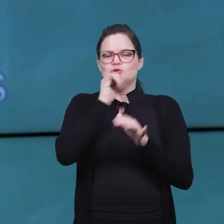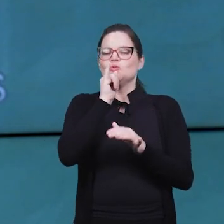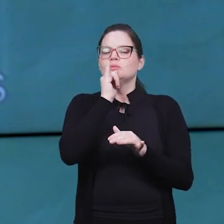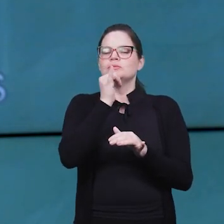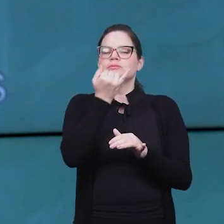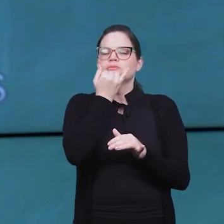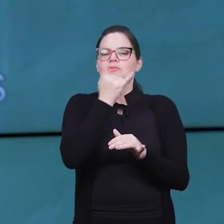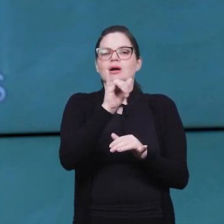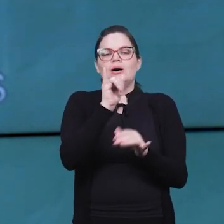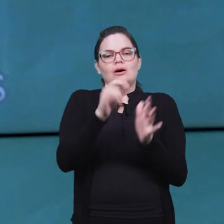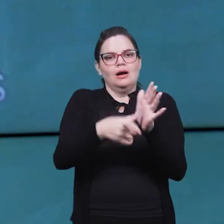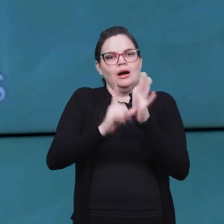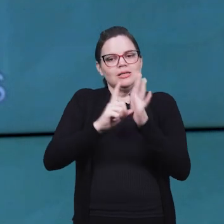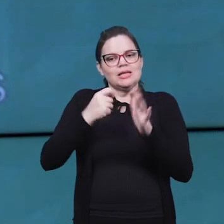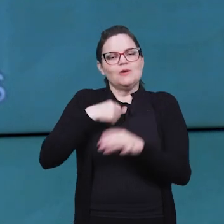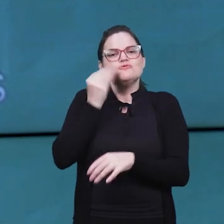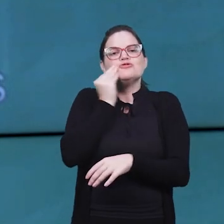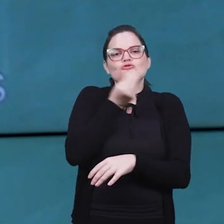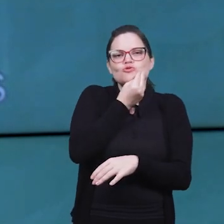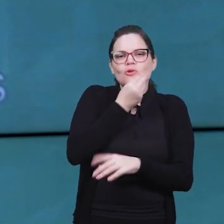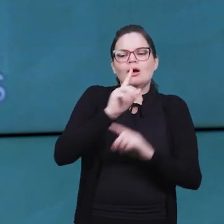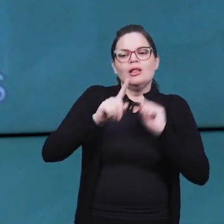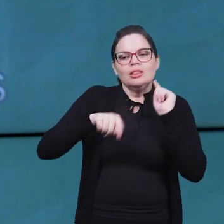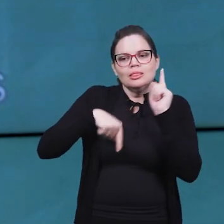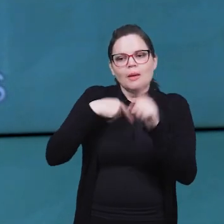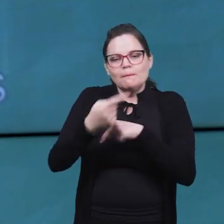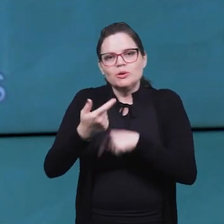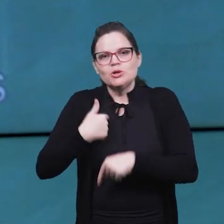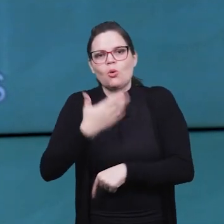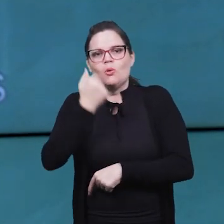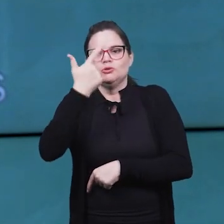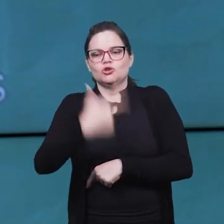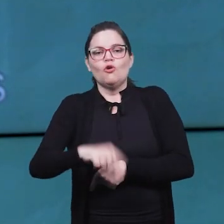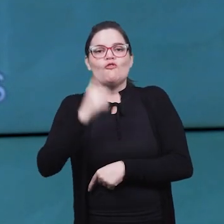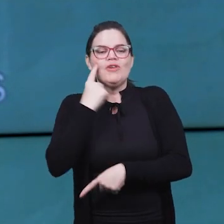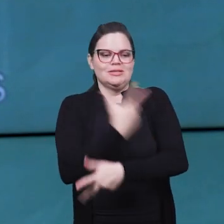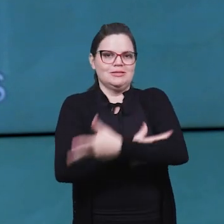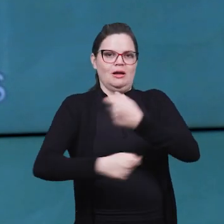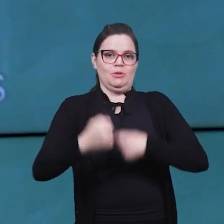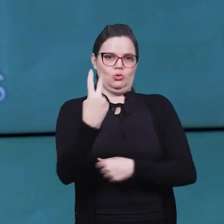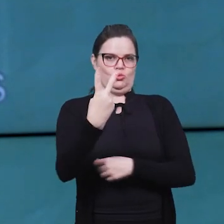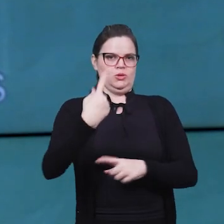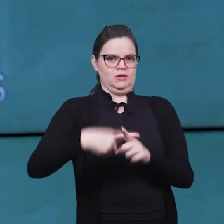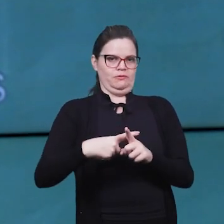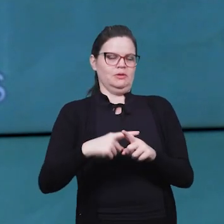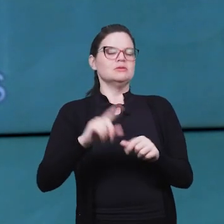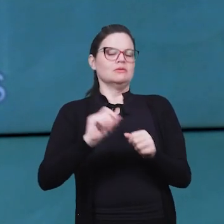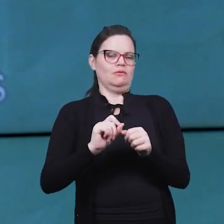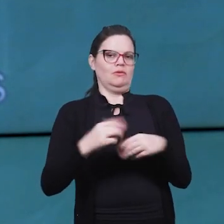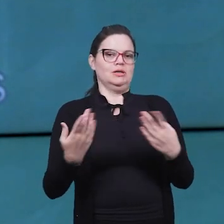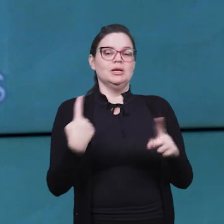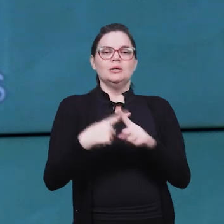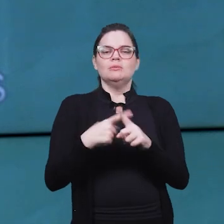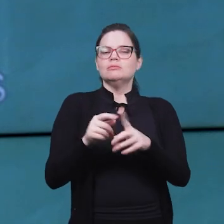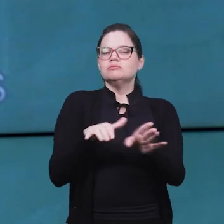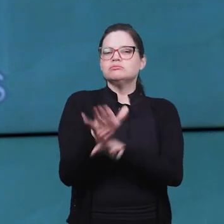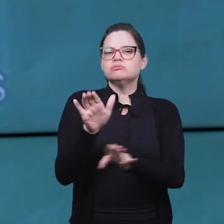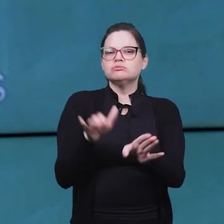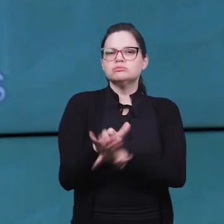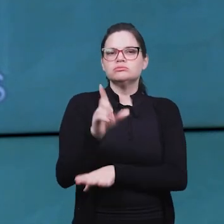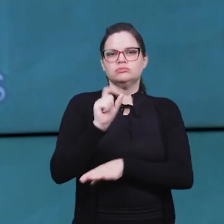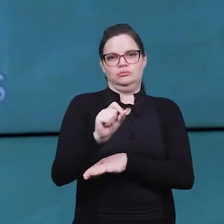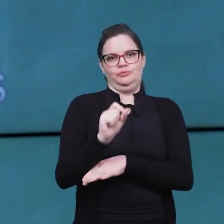o corpo reage a essa sobrecarga da molécula. De modo geral, a orientação é que o paciente se